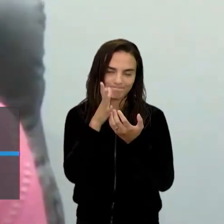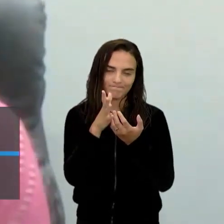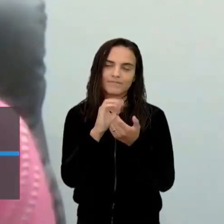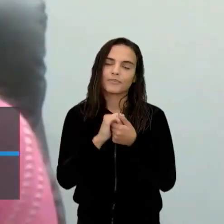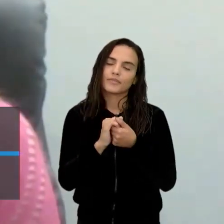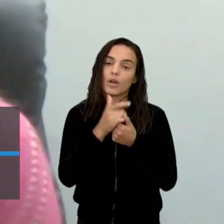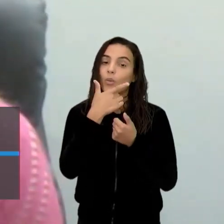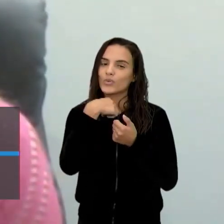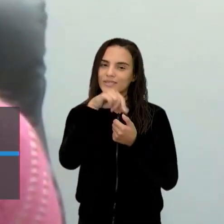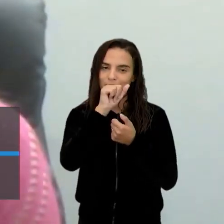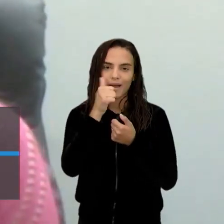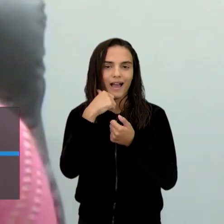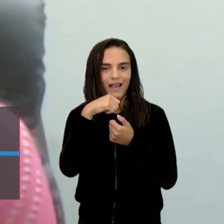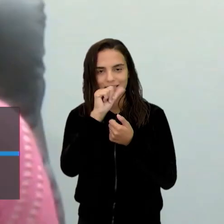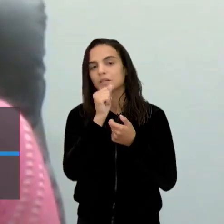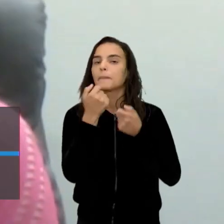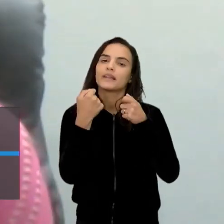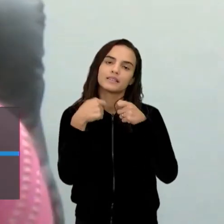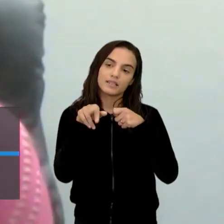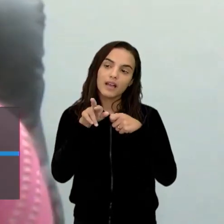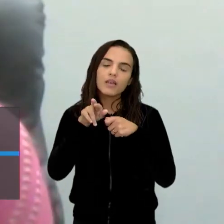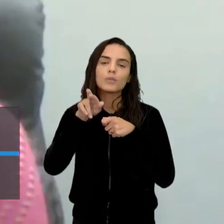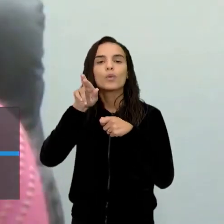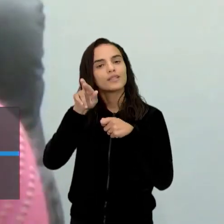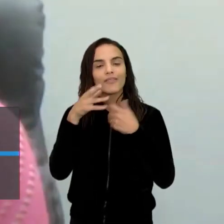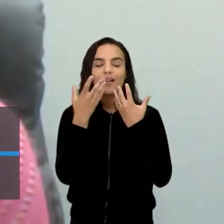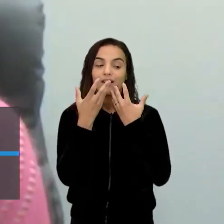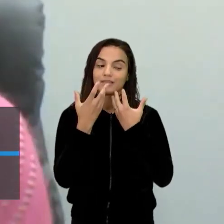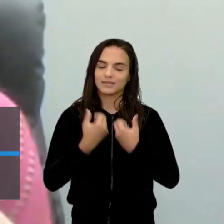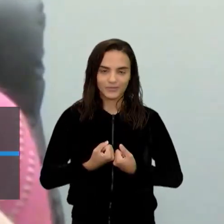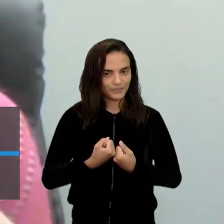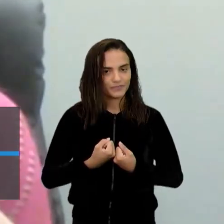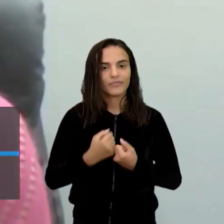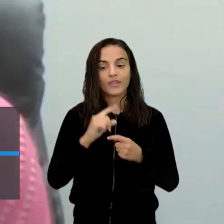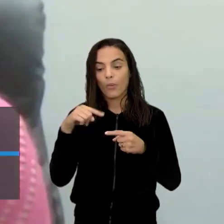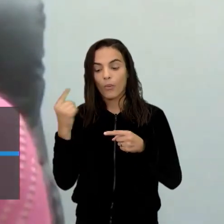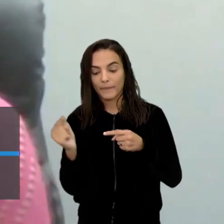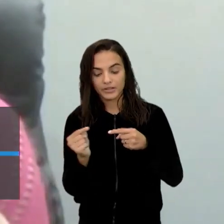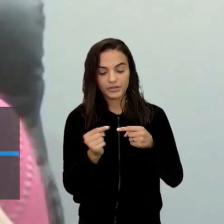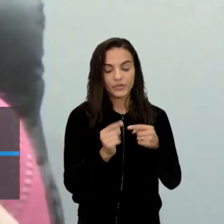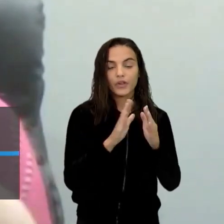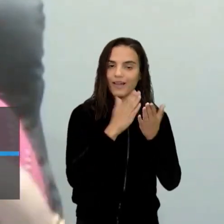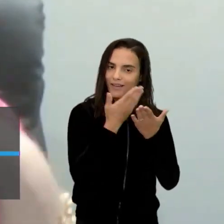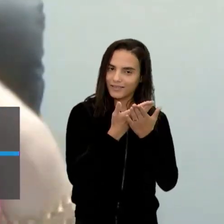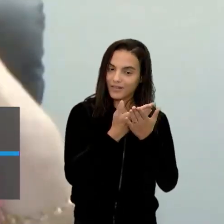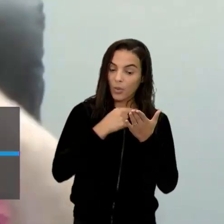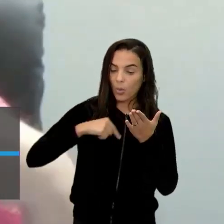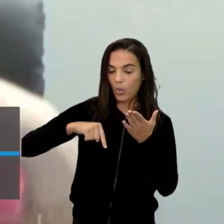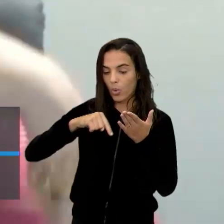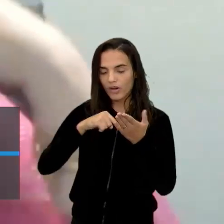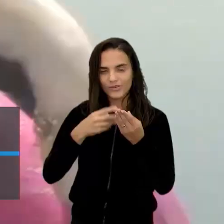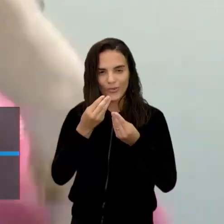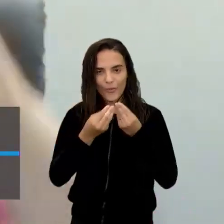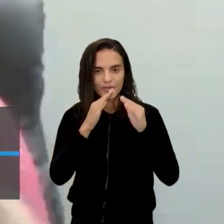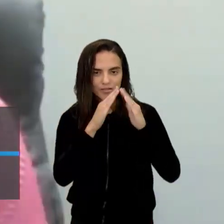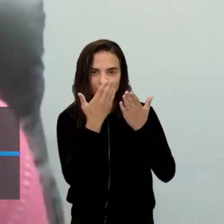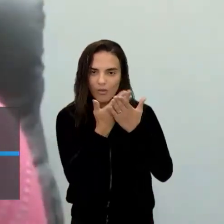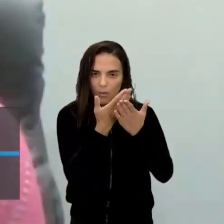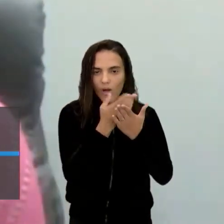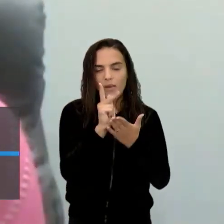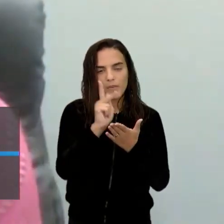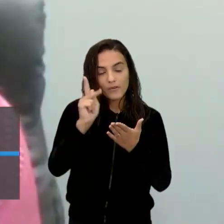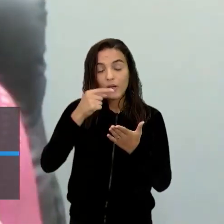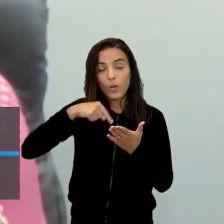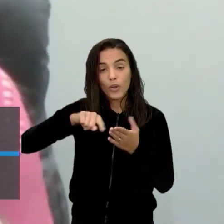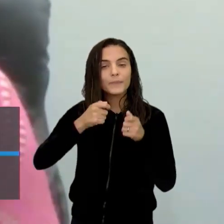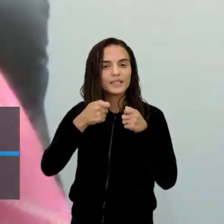dá são os pais, tá bom? Então, o objetivo da escola, e nós, como escola, como professor,